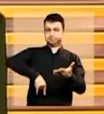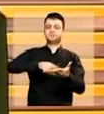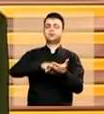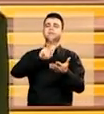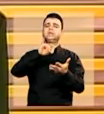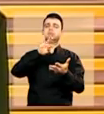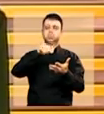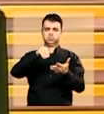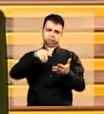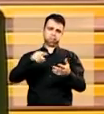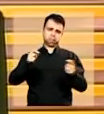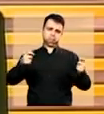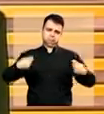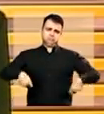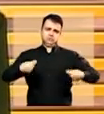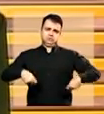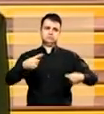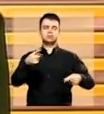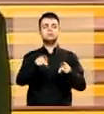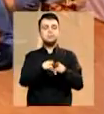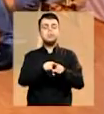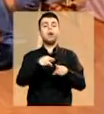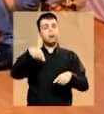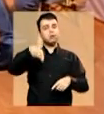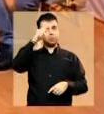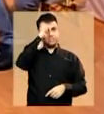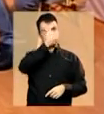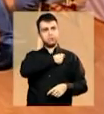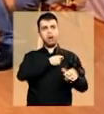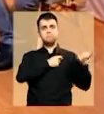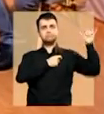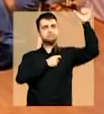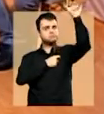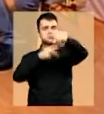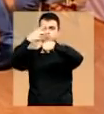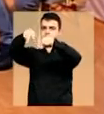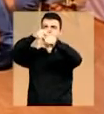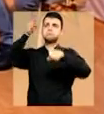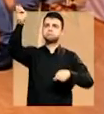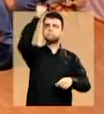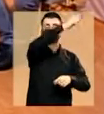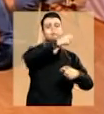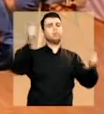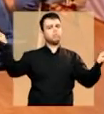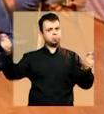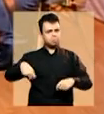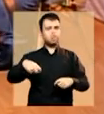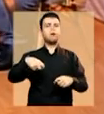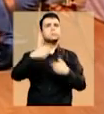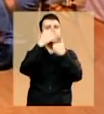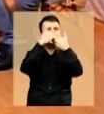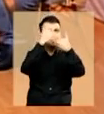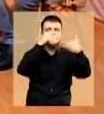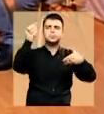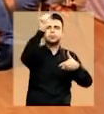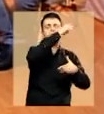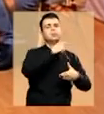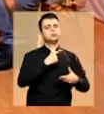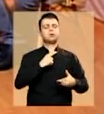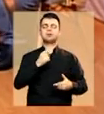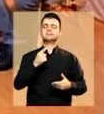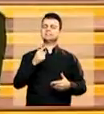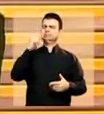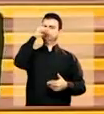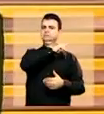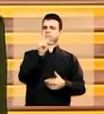gente tem, né, uma rede, né? Uma rede, e que orientam passo a passo de fazer o visto. Não é tão complicado assim.